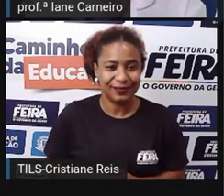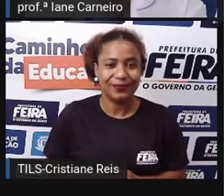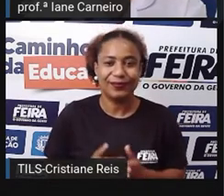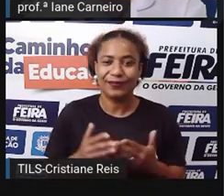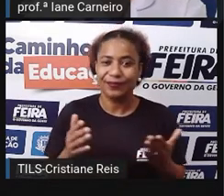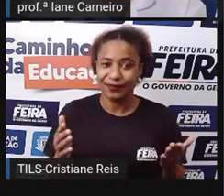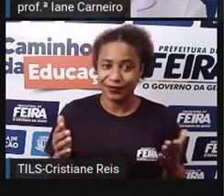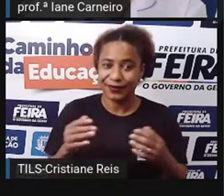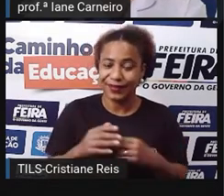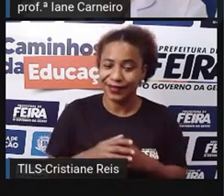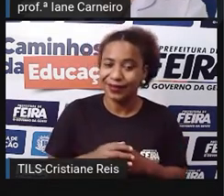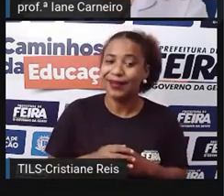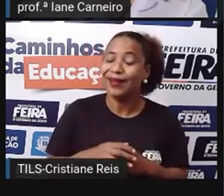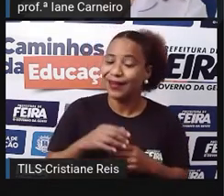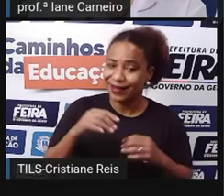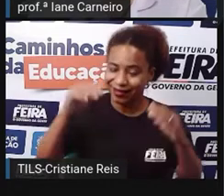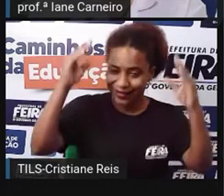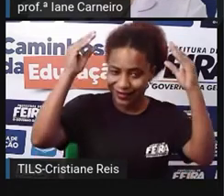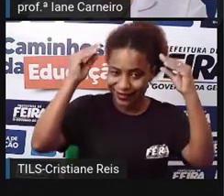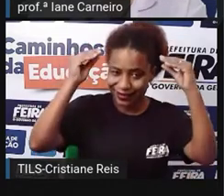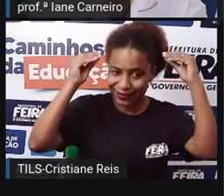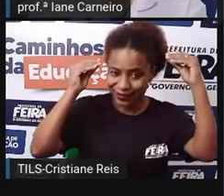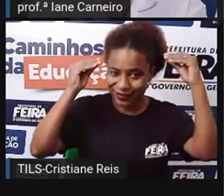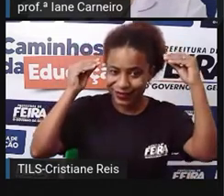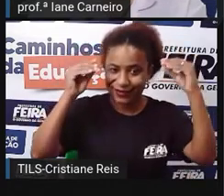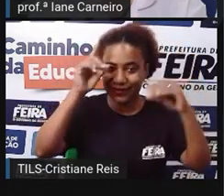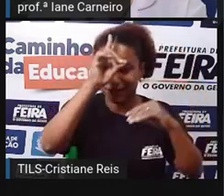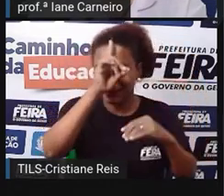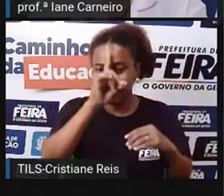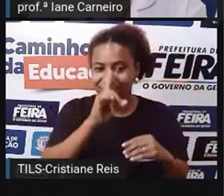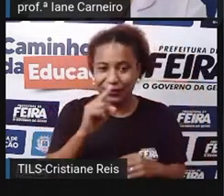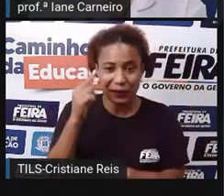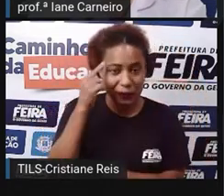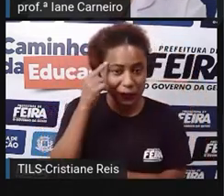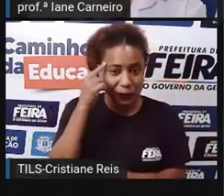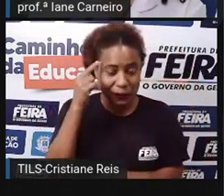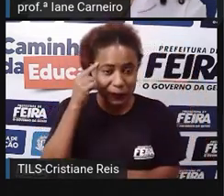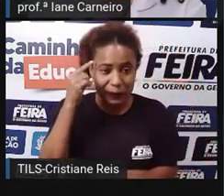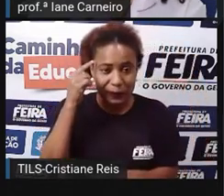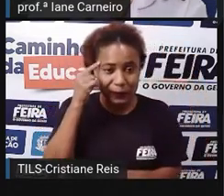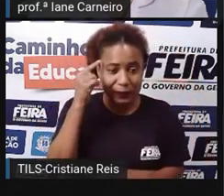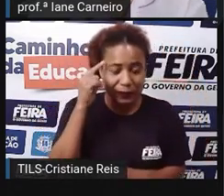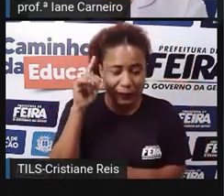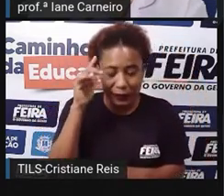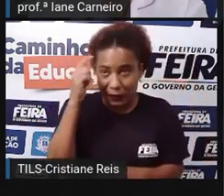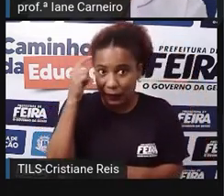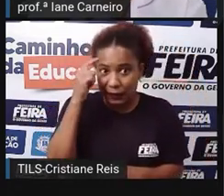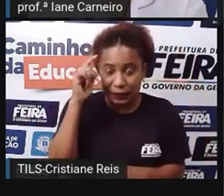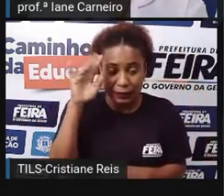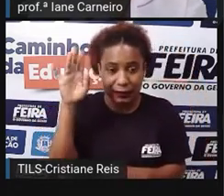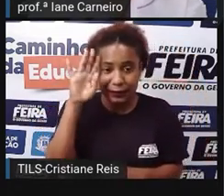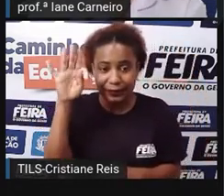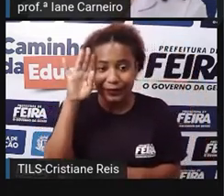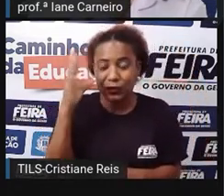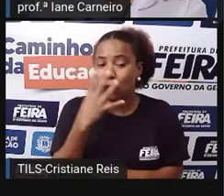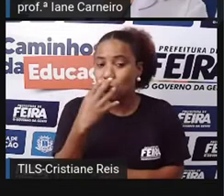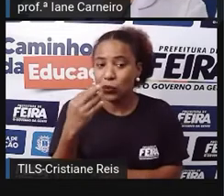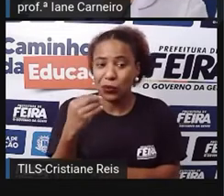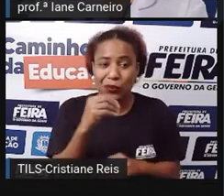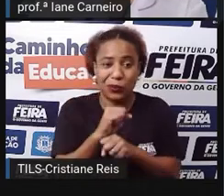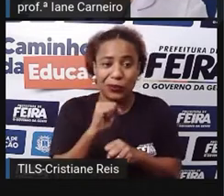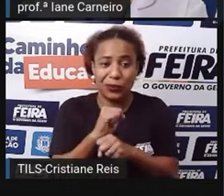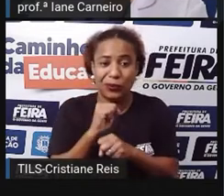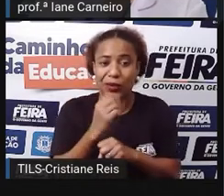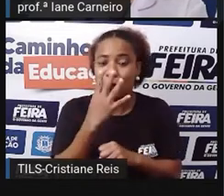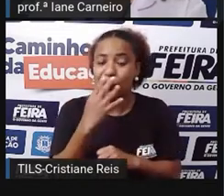E Chapeuzinho Amarelo, de tanto pensar no lobo, de tanto sonhar com o lobo, de tanto esperar o lobo,